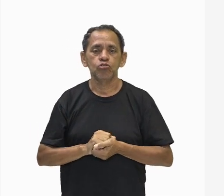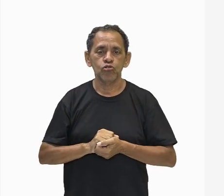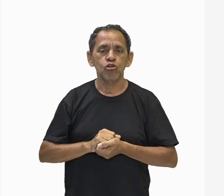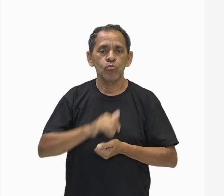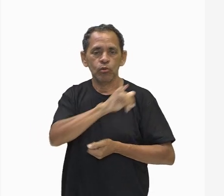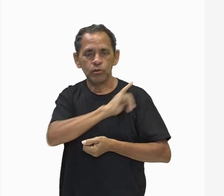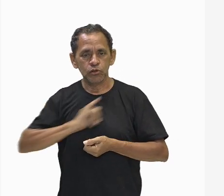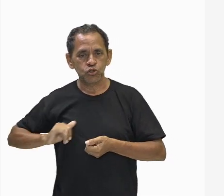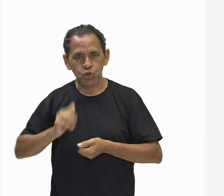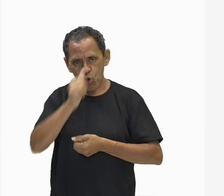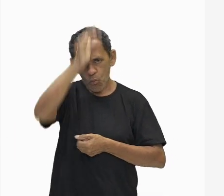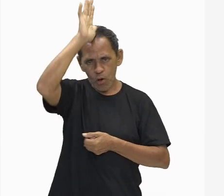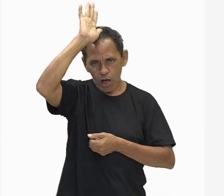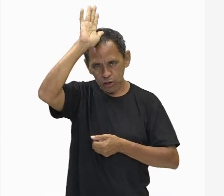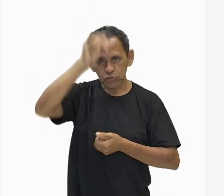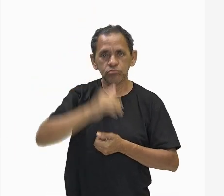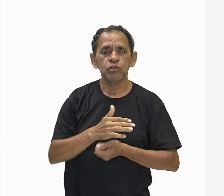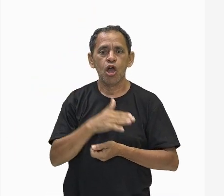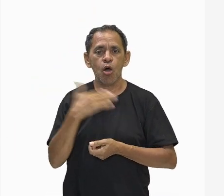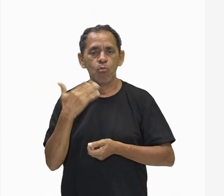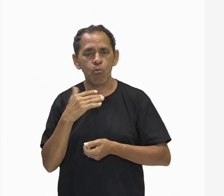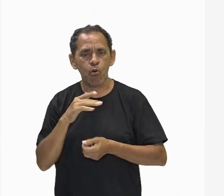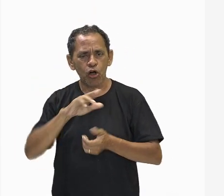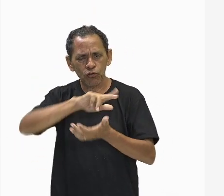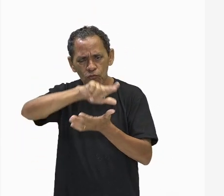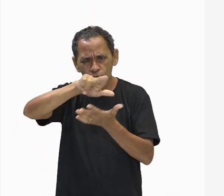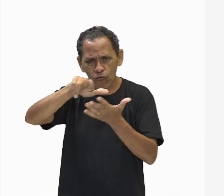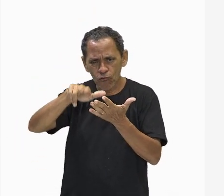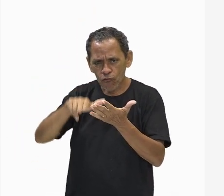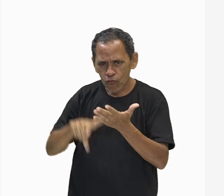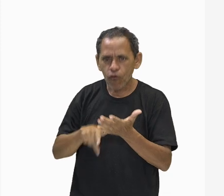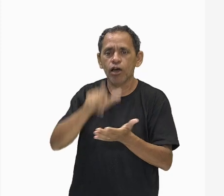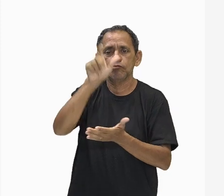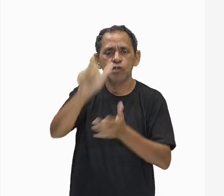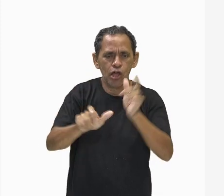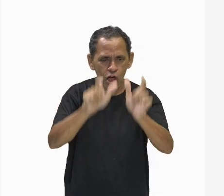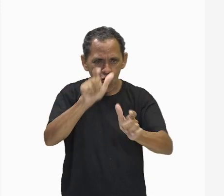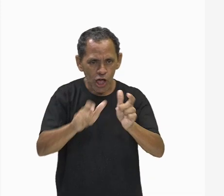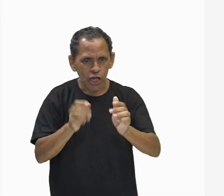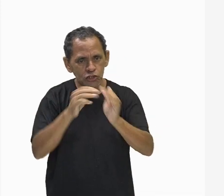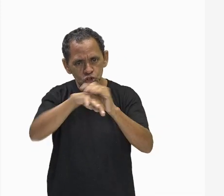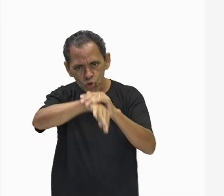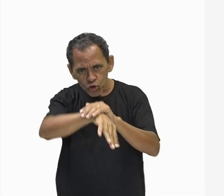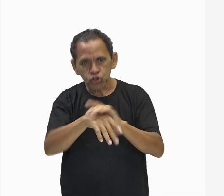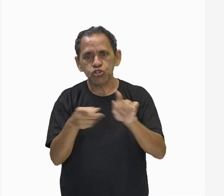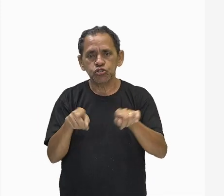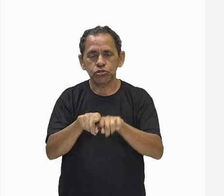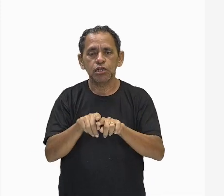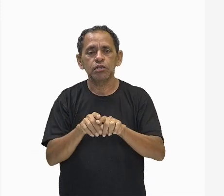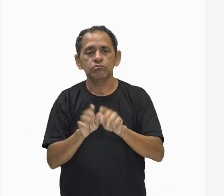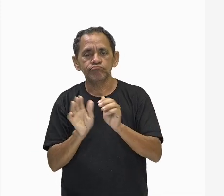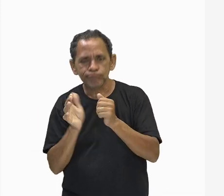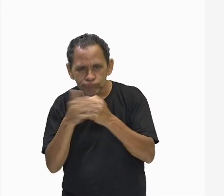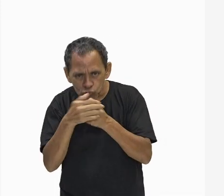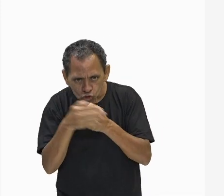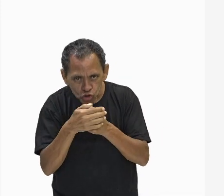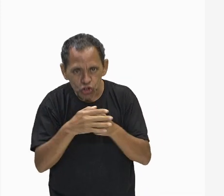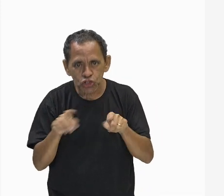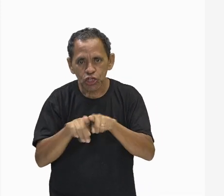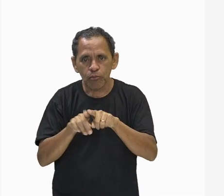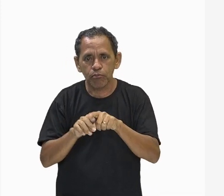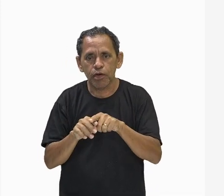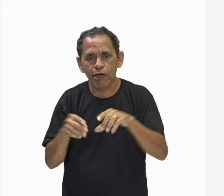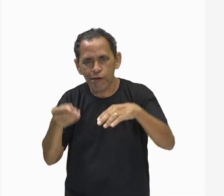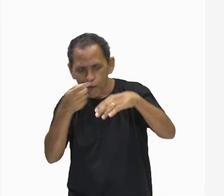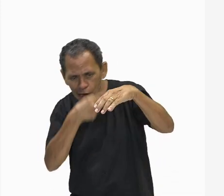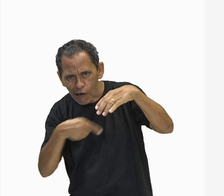seus adeptos se escondiam em catatumbas para rezar, pois continuaram sendo perseguidos, até que